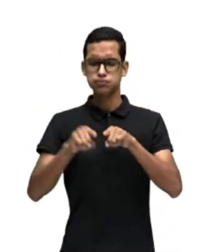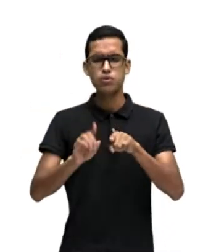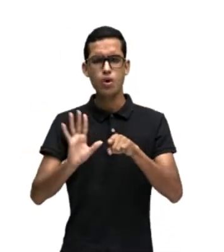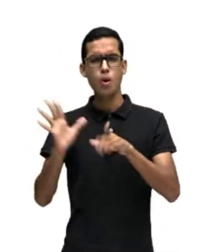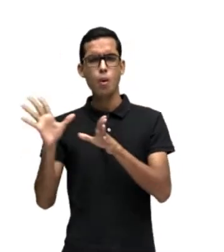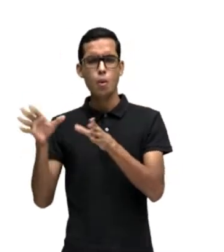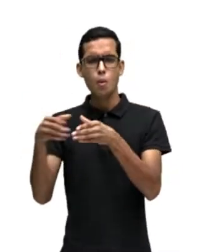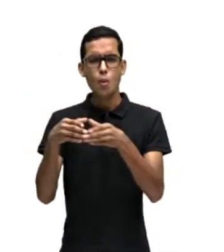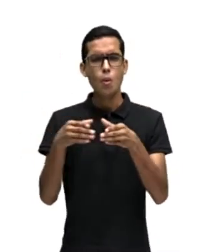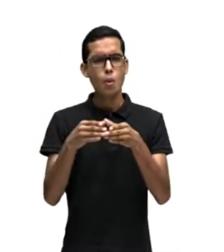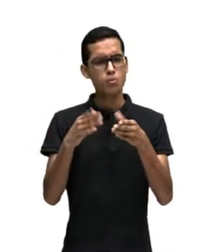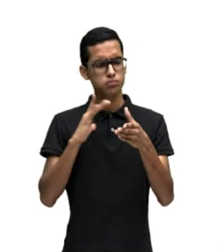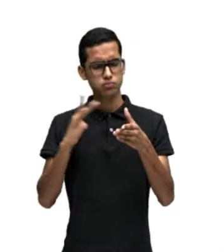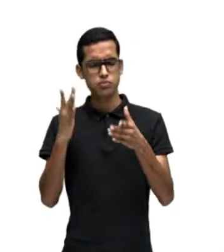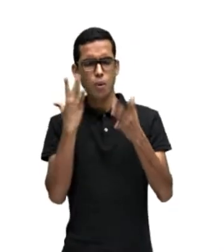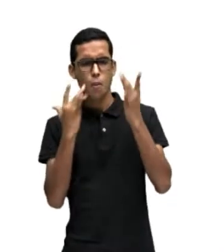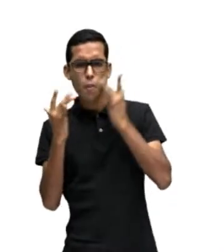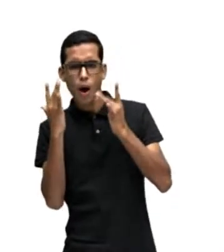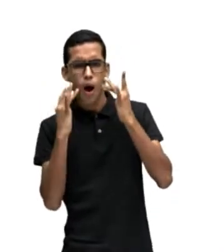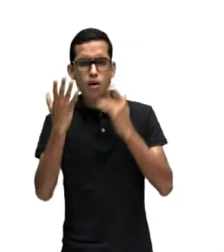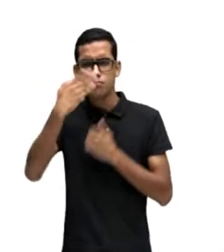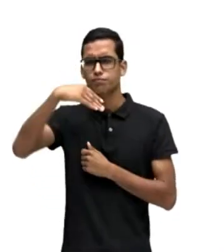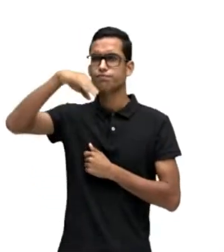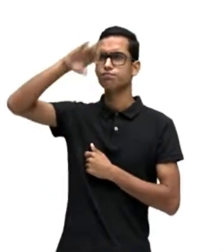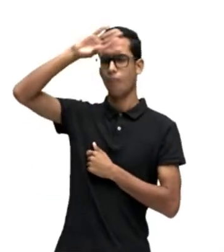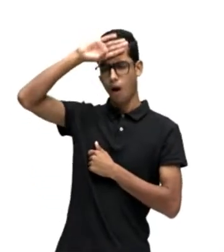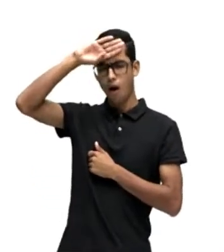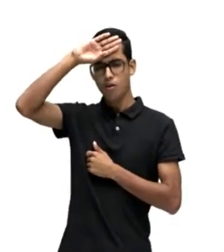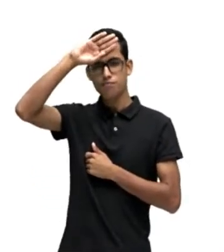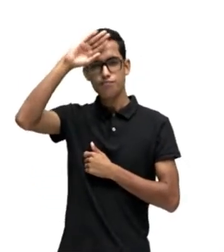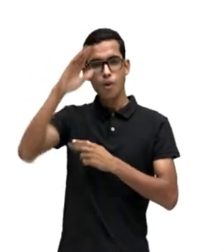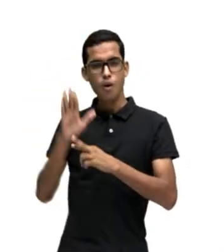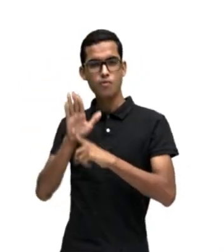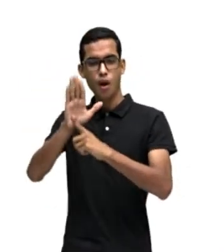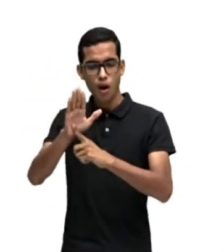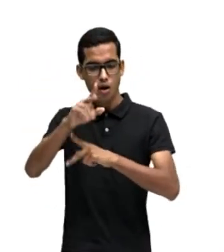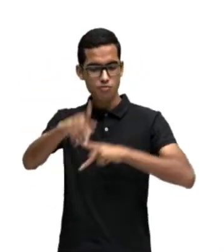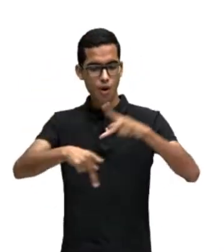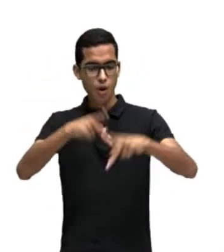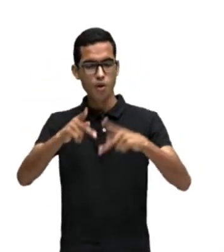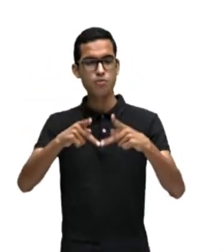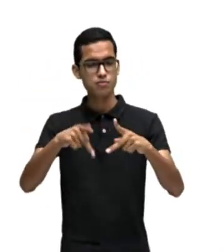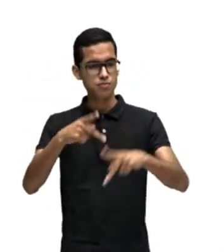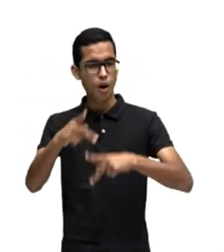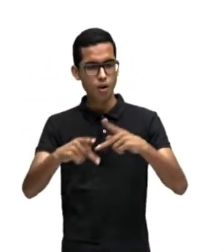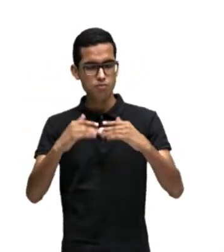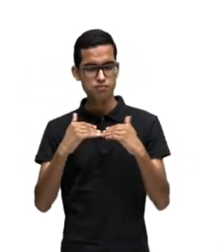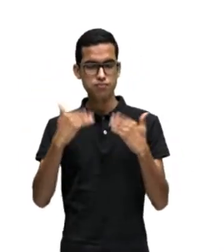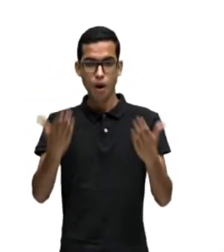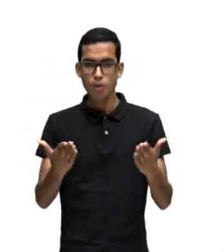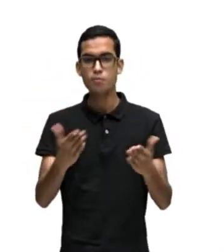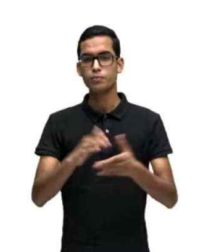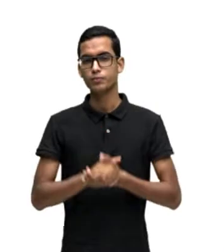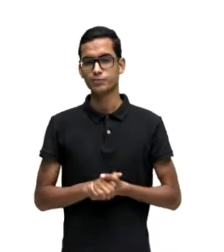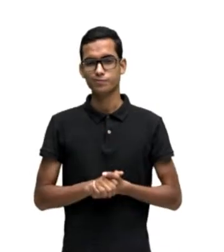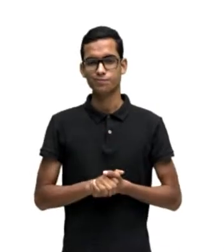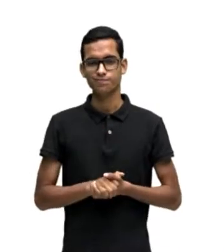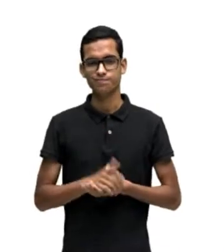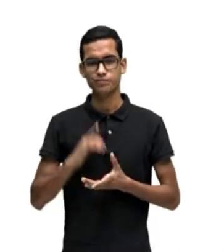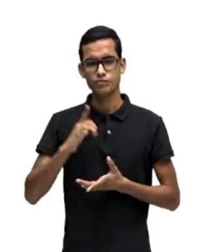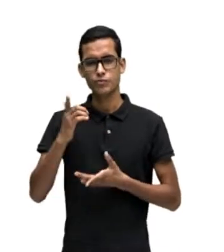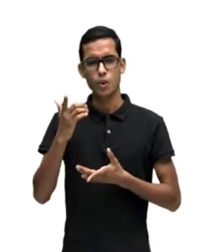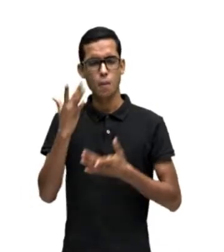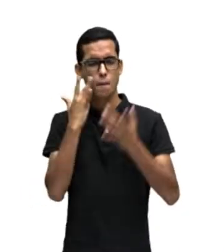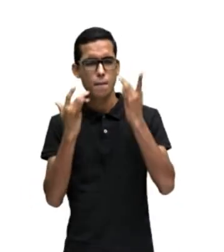para apresentação em público. Olha só, um conjunto de peças dramáticas, né, de